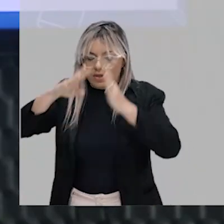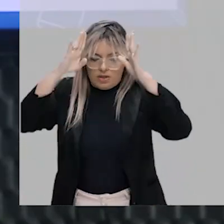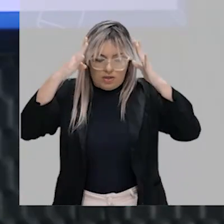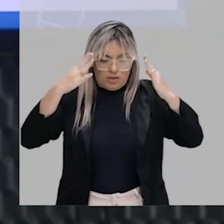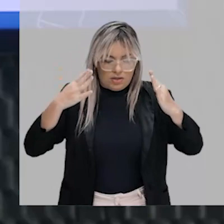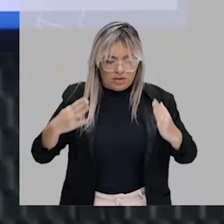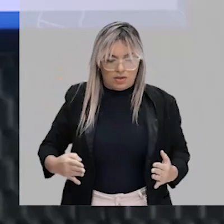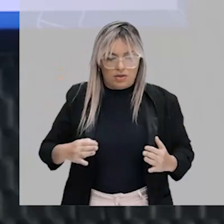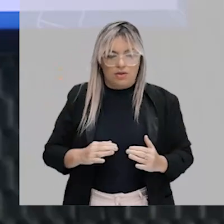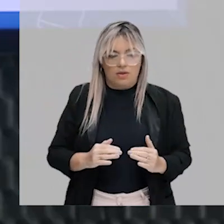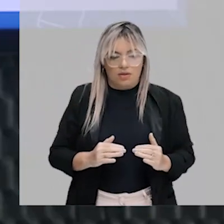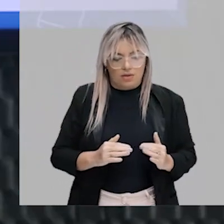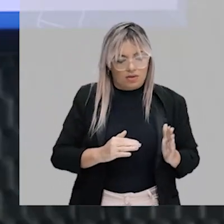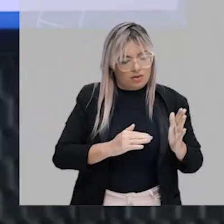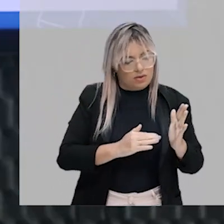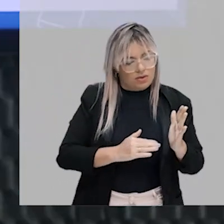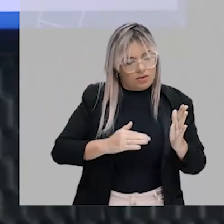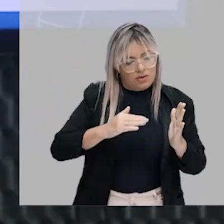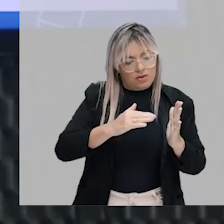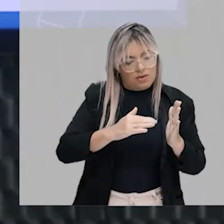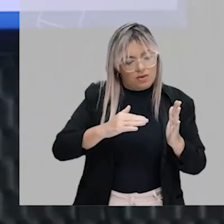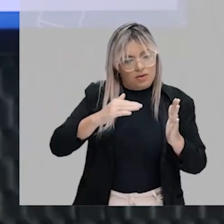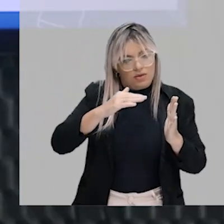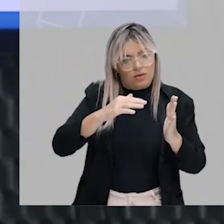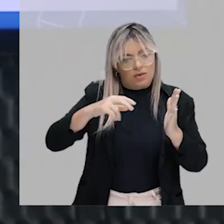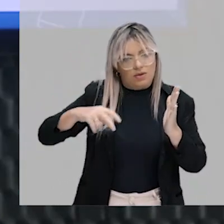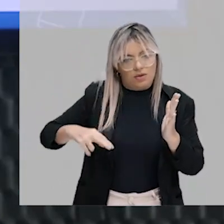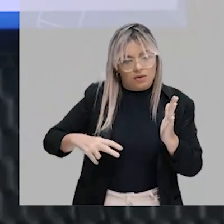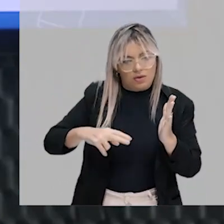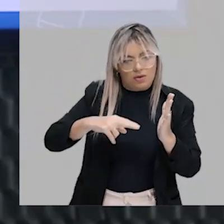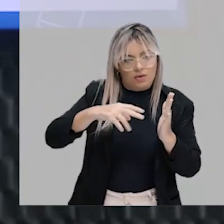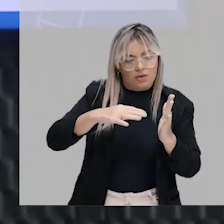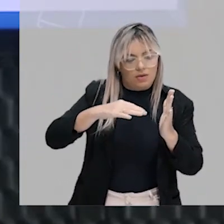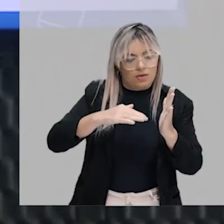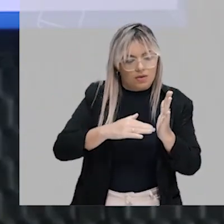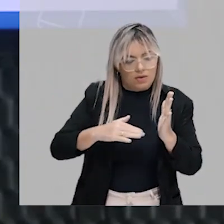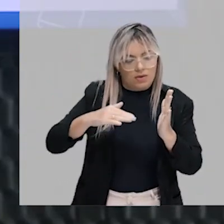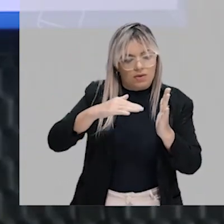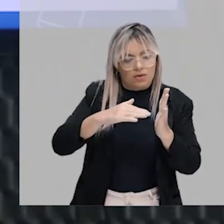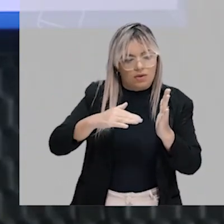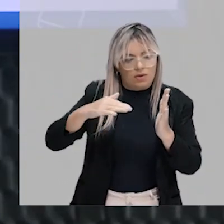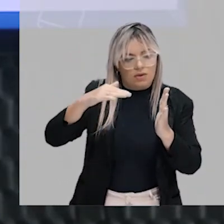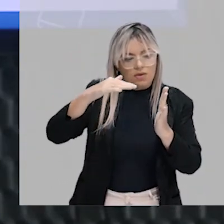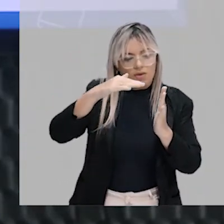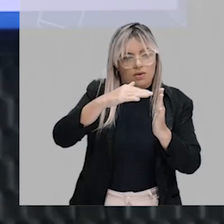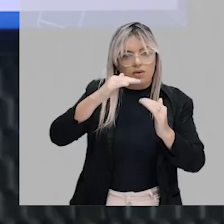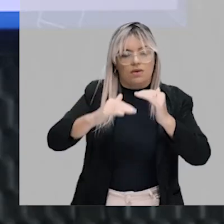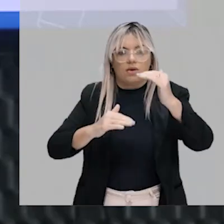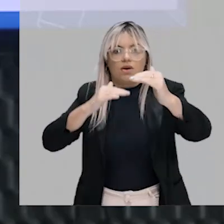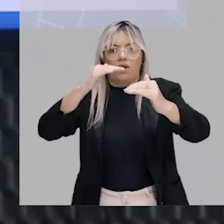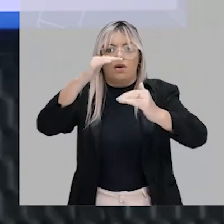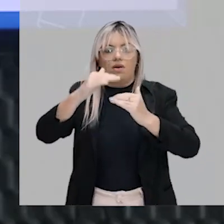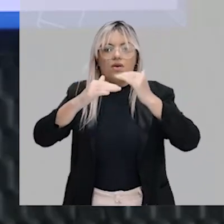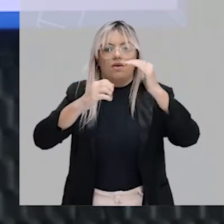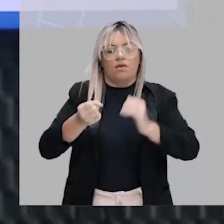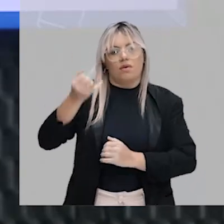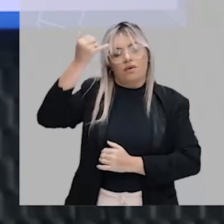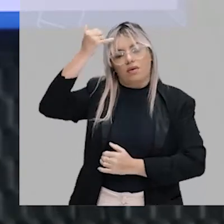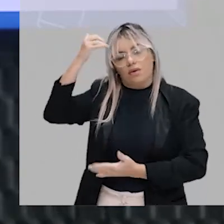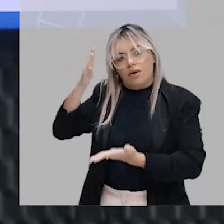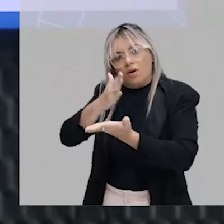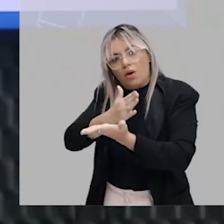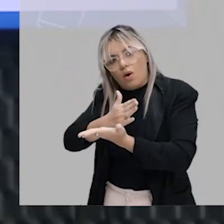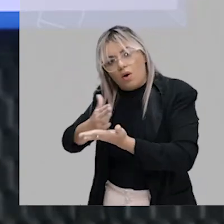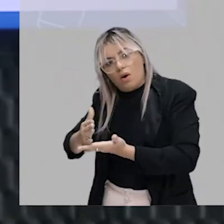escadinha, como se cada fase fosse um degrau. Então você está subindo a escada. Você está evoluindo o pensamento a partir